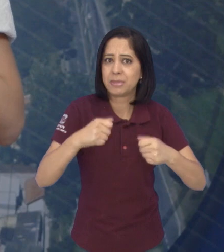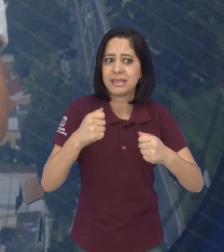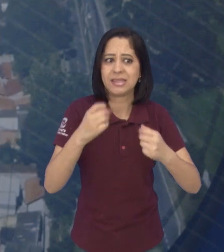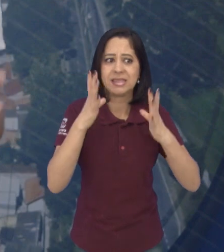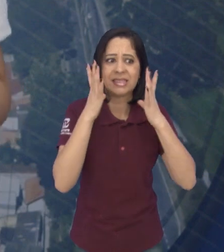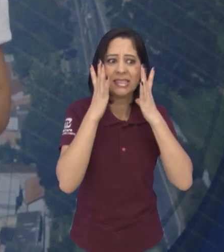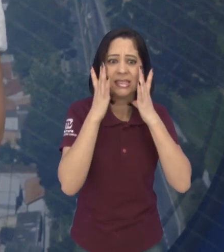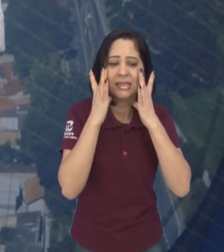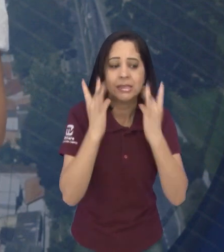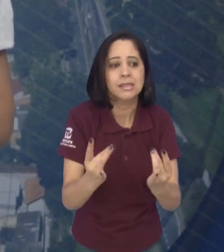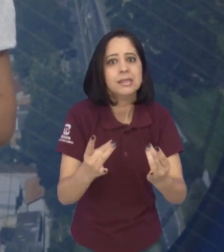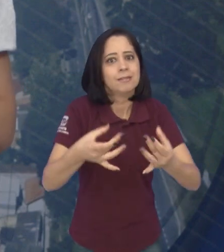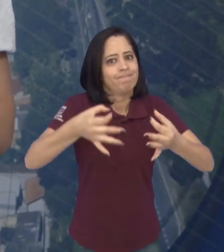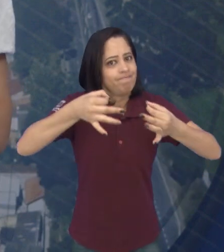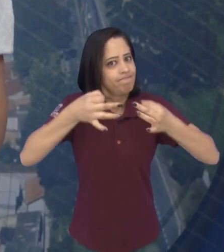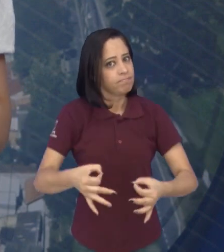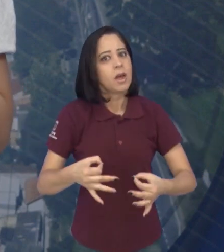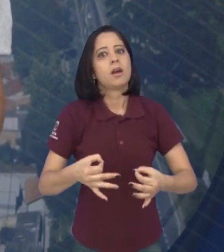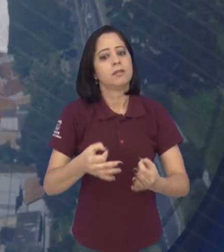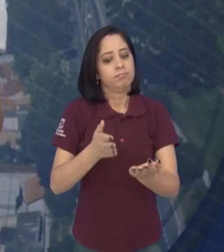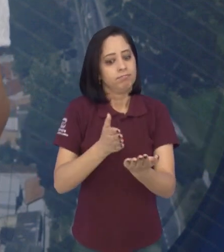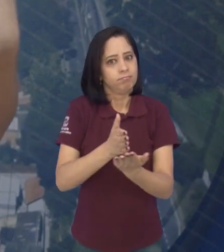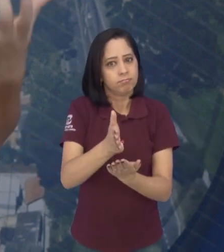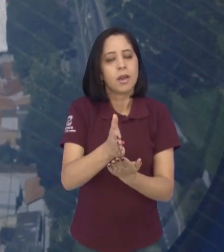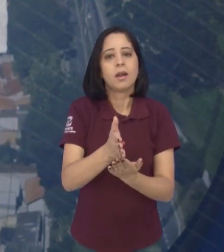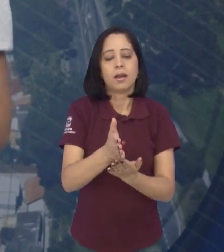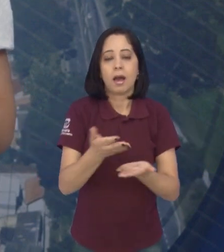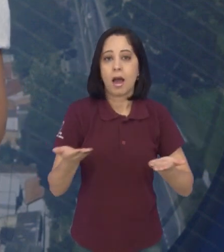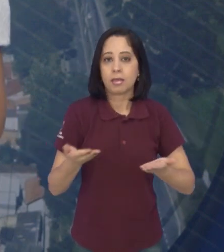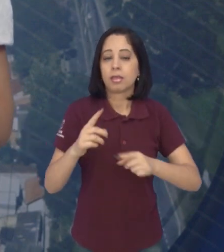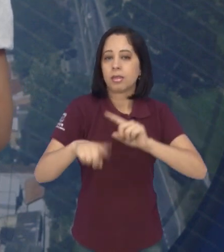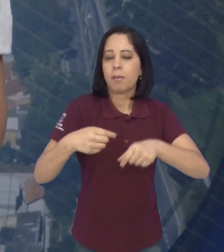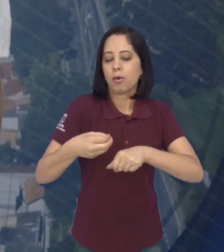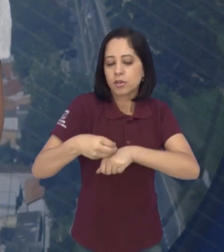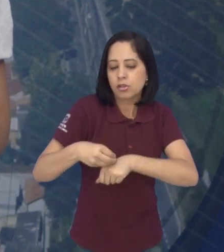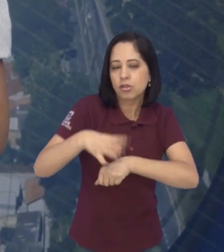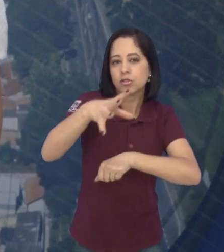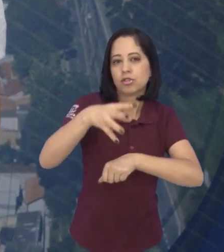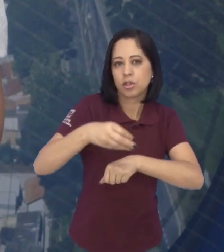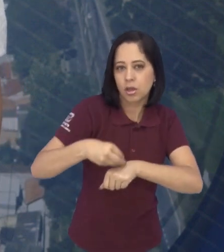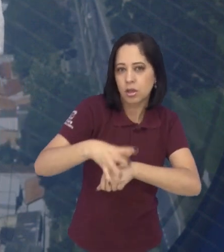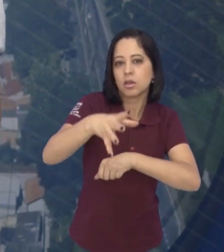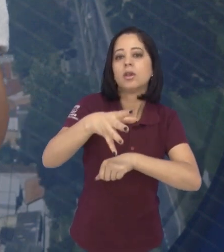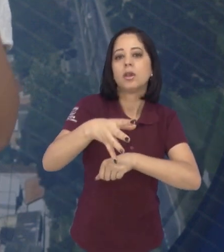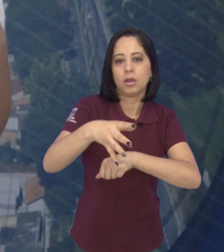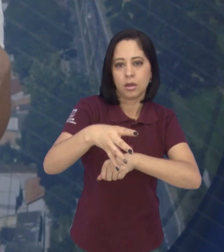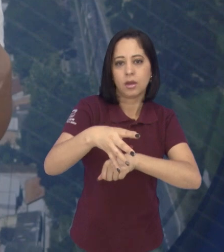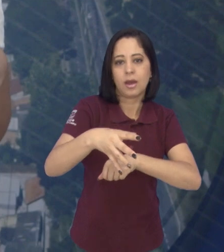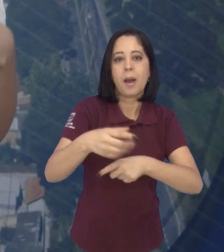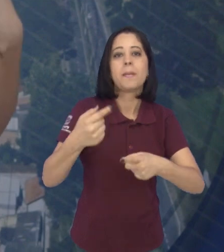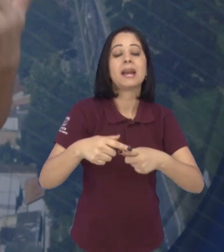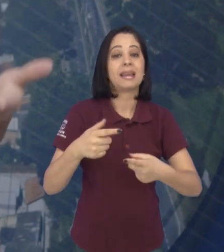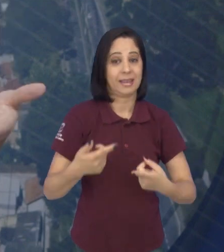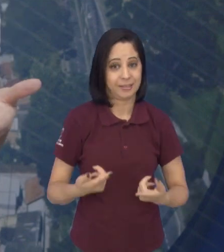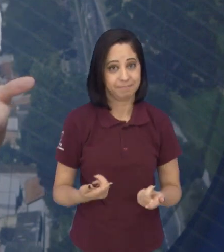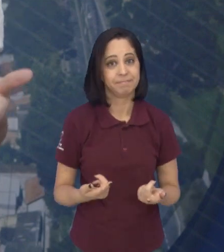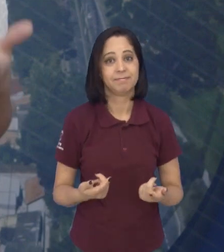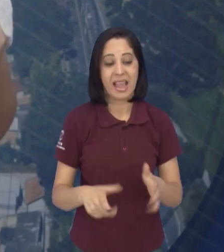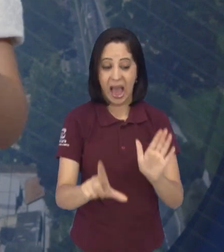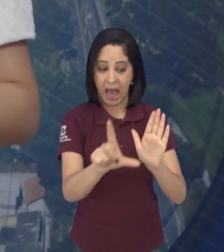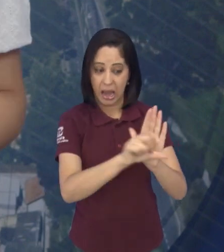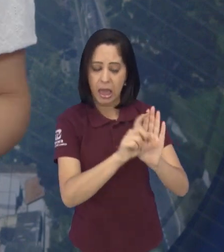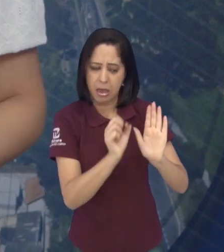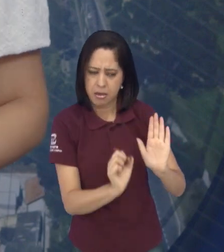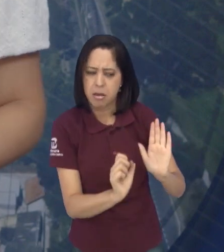A gente vai falar sobre isso, sobre algumas dicas também ao longo do programa, porque ainda assim, com a lei